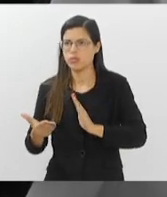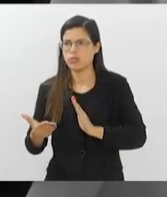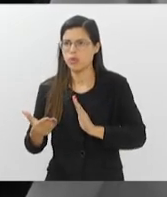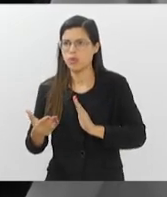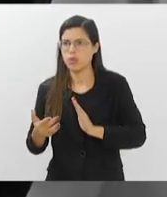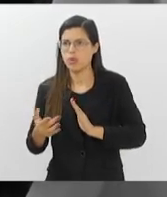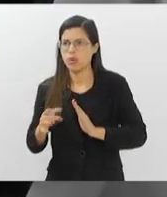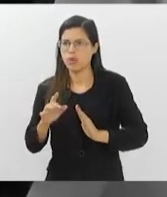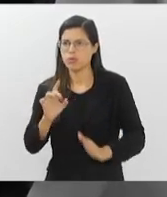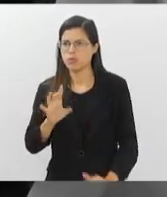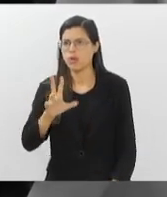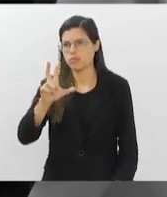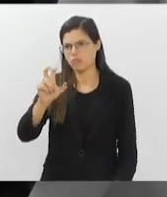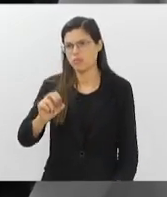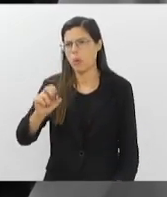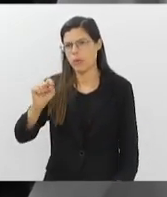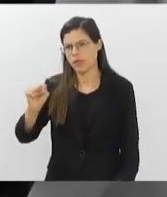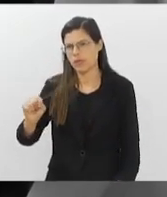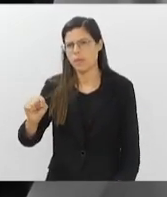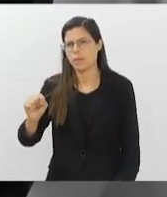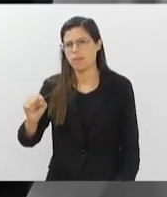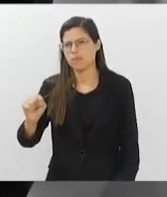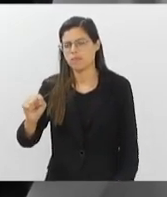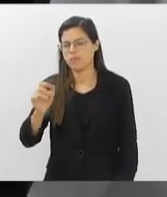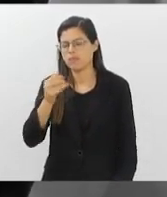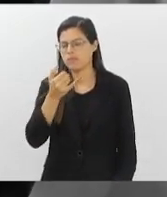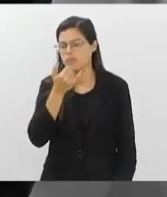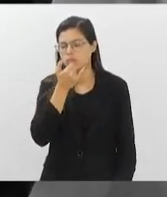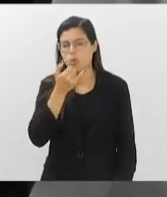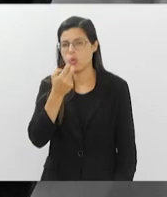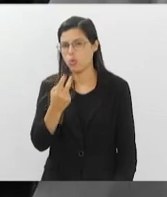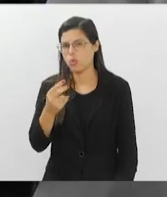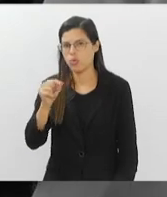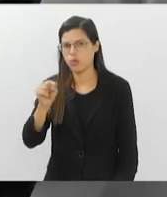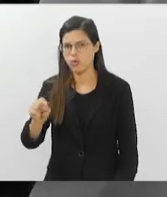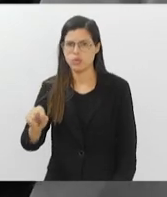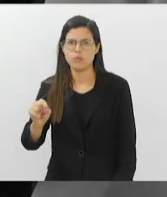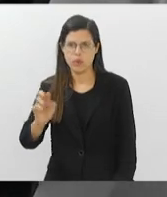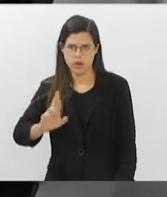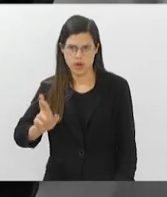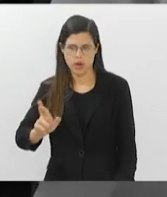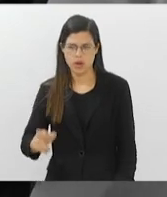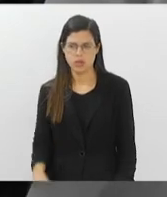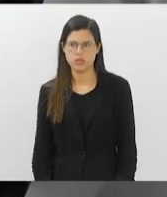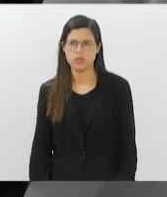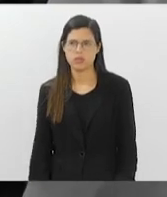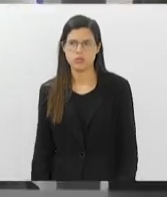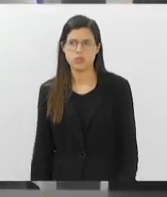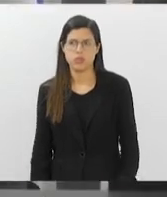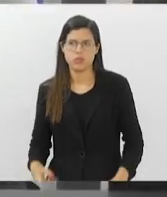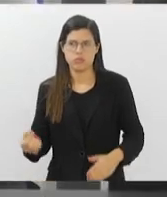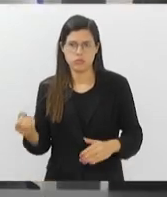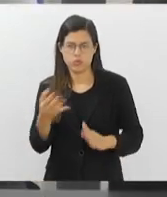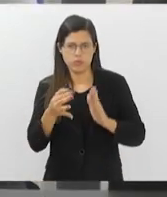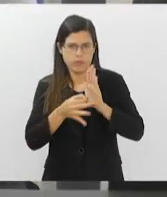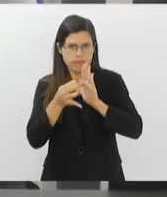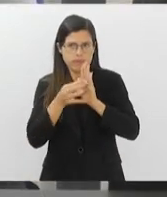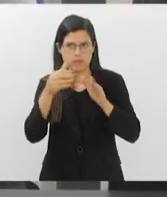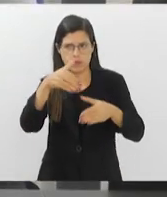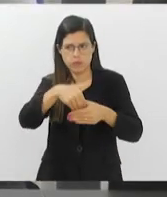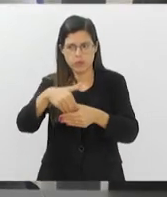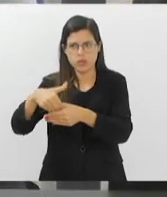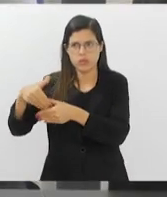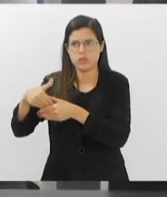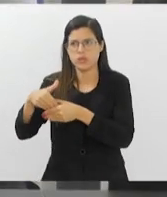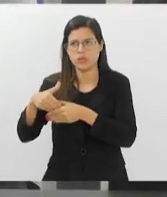É. Que aí dá 2 mil reais. Tá bom. Tá bom. Então, por novo parecer, em votação, novo parecer de